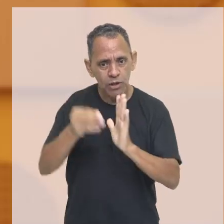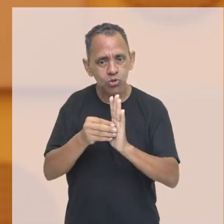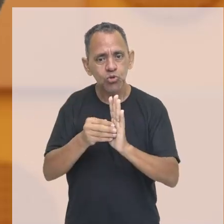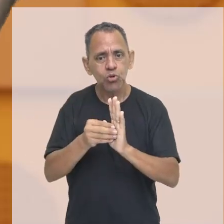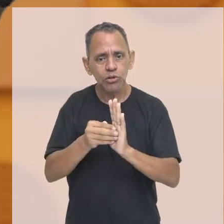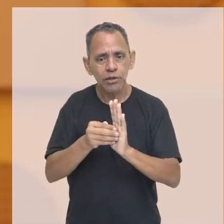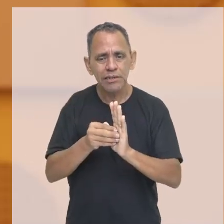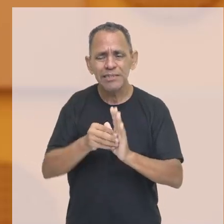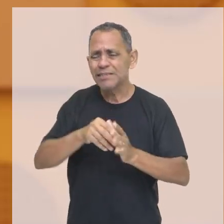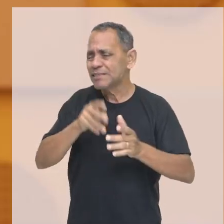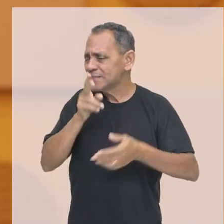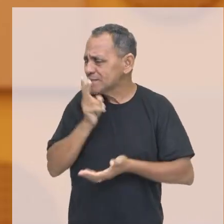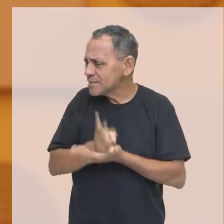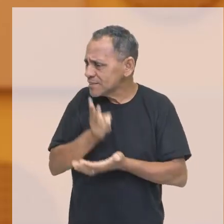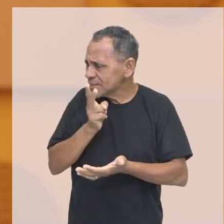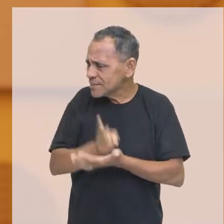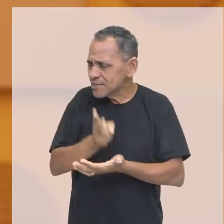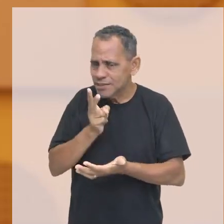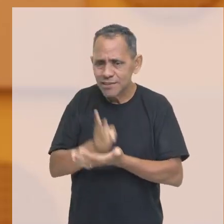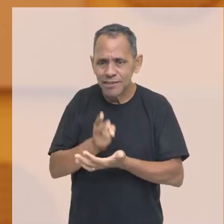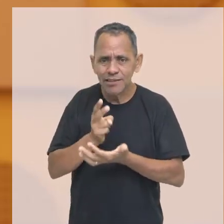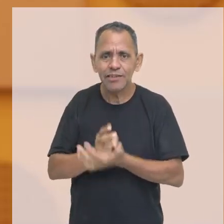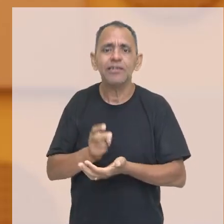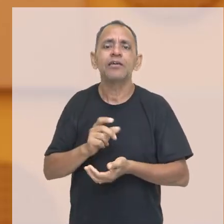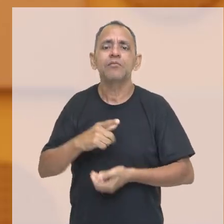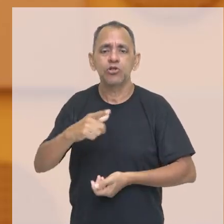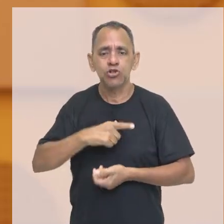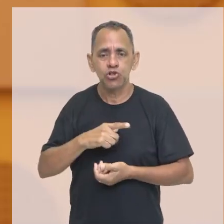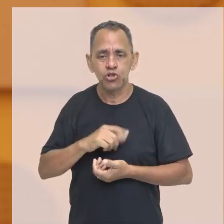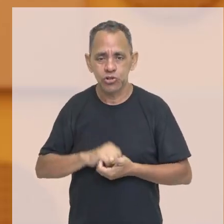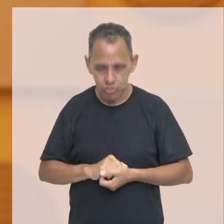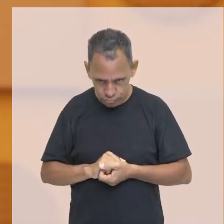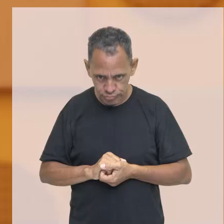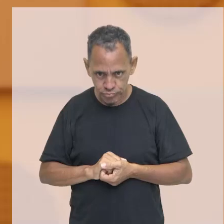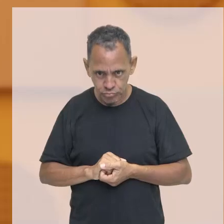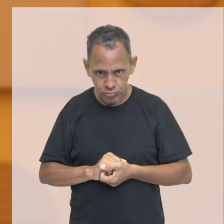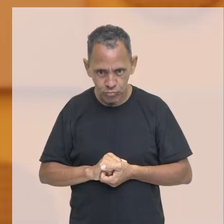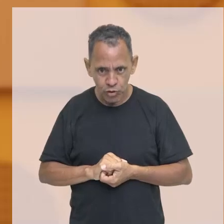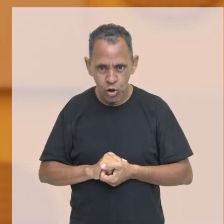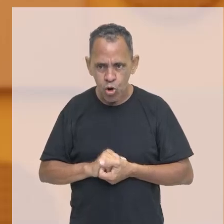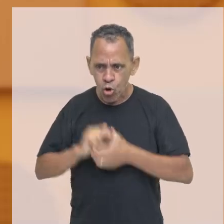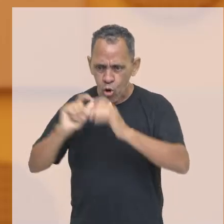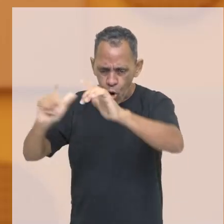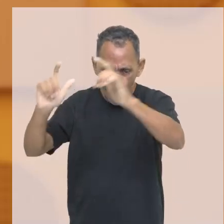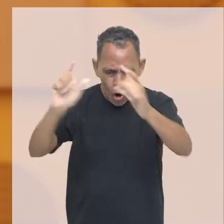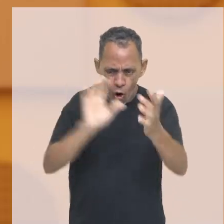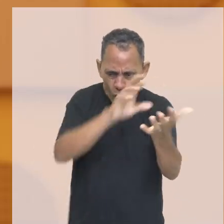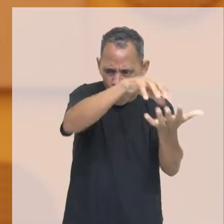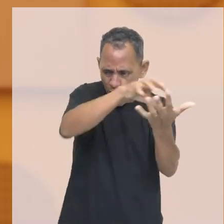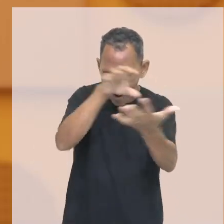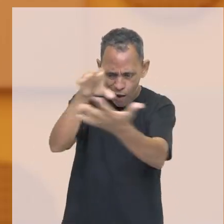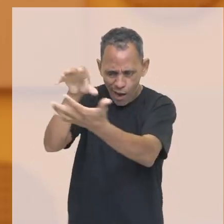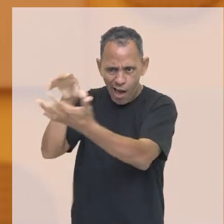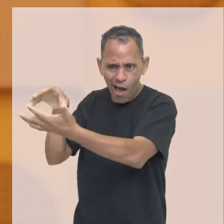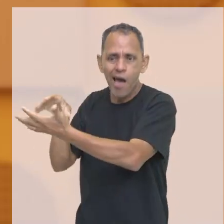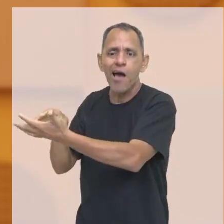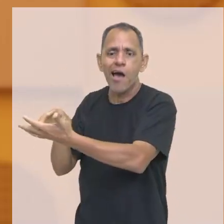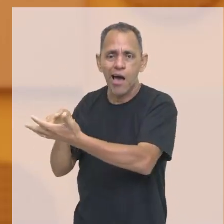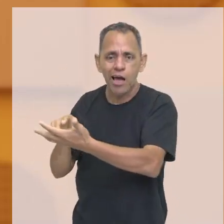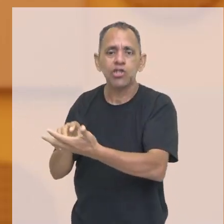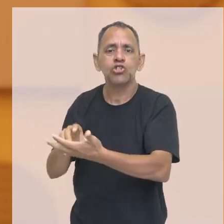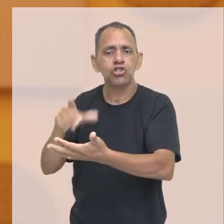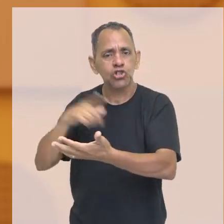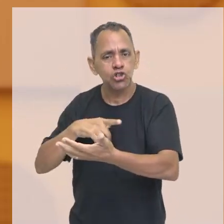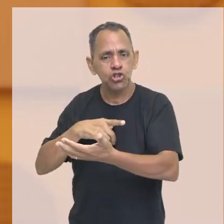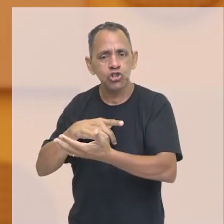sempre de fora para dentro. Muitas vezes, órgãos e mecanismos que não conheciam as particularidades